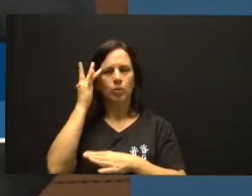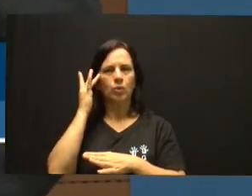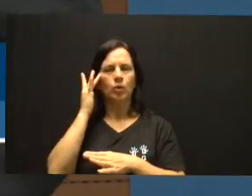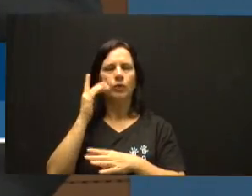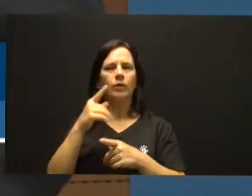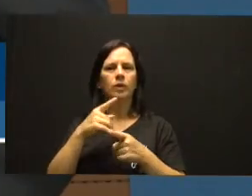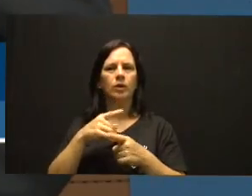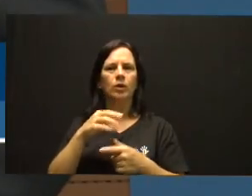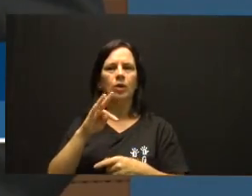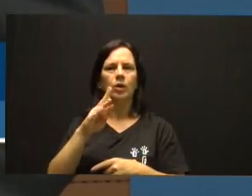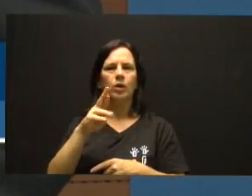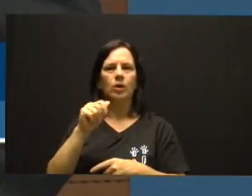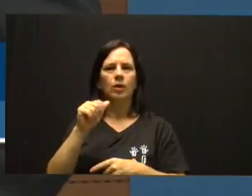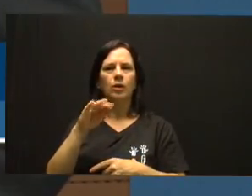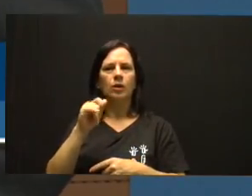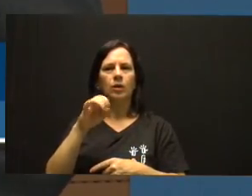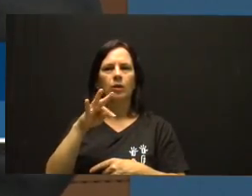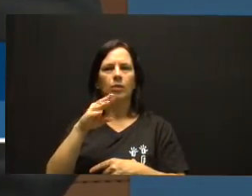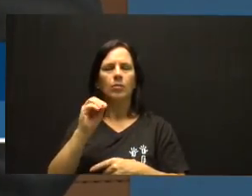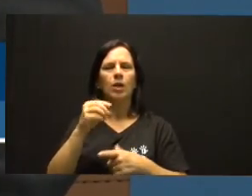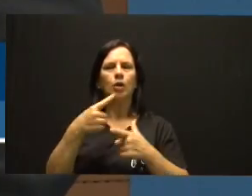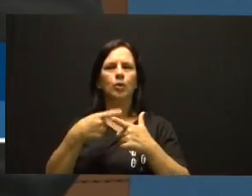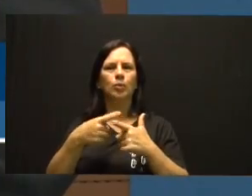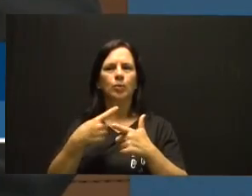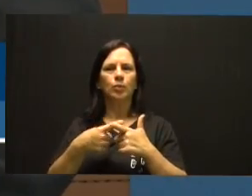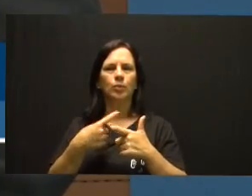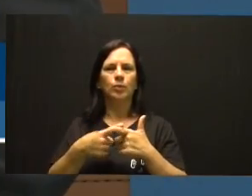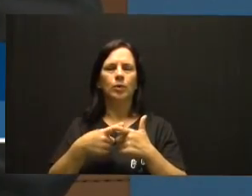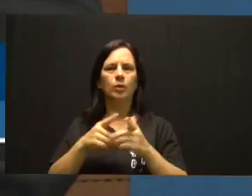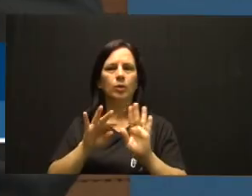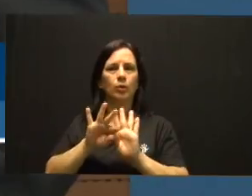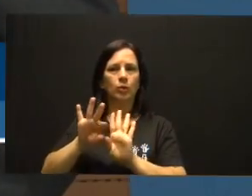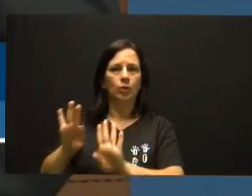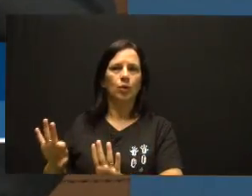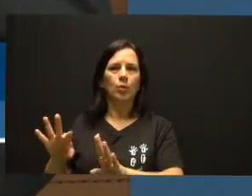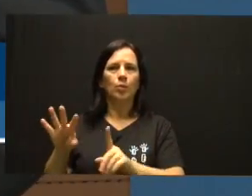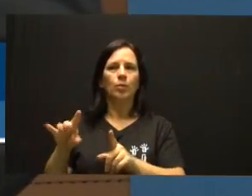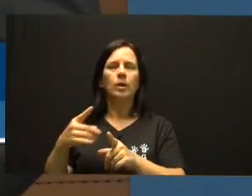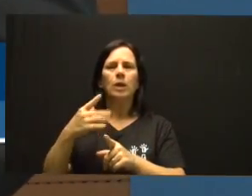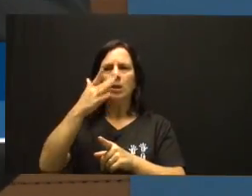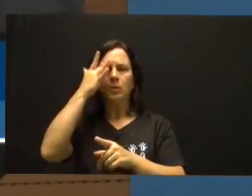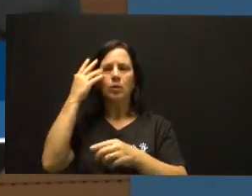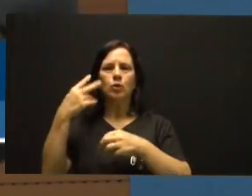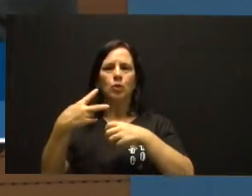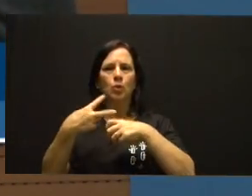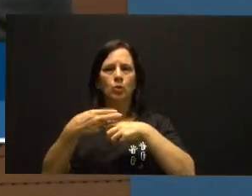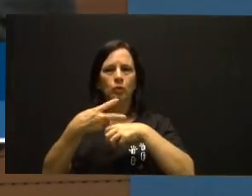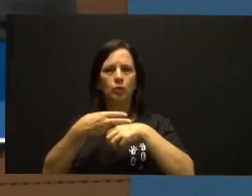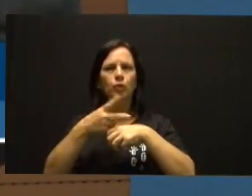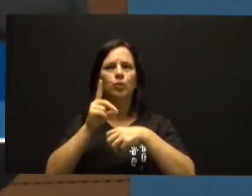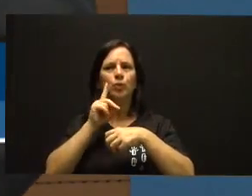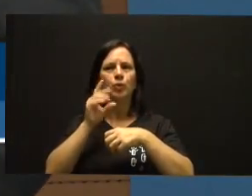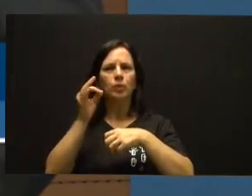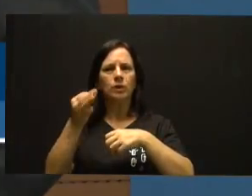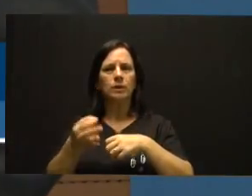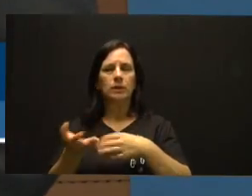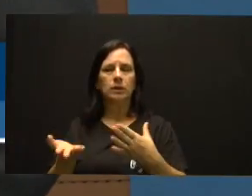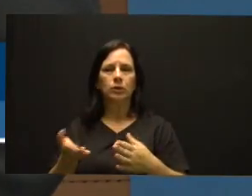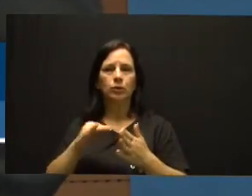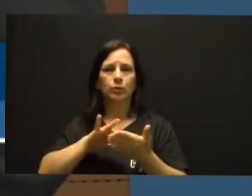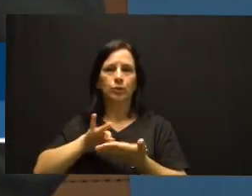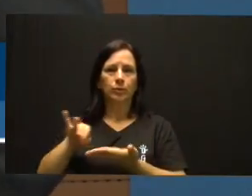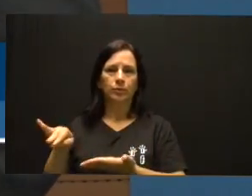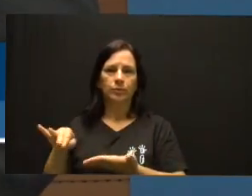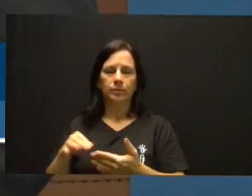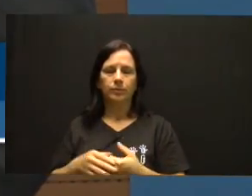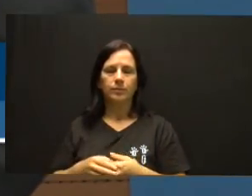fazendo tratamento e tiveram o tratamento interrompido, inclusive pessoas com cirurgia marcada, né? E, lamentavelmente,